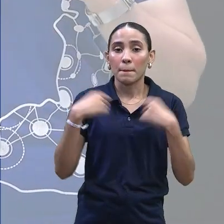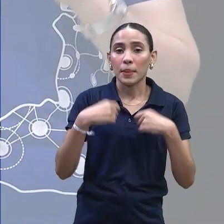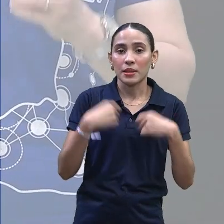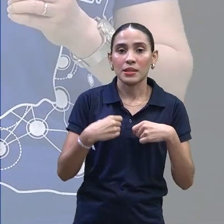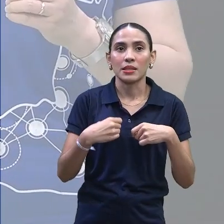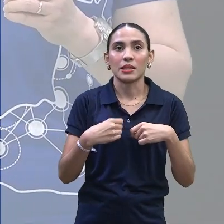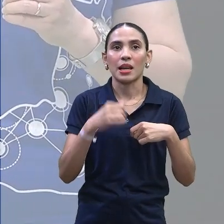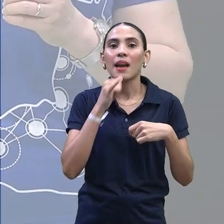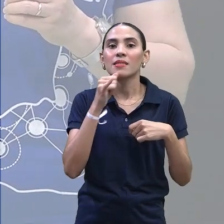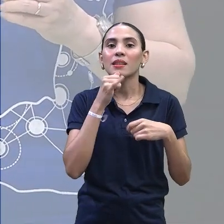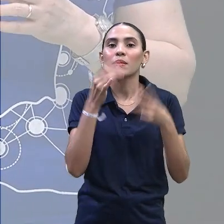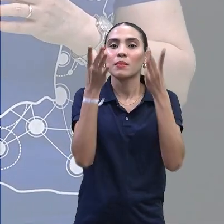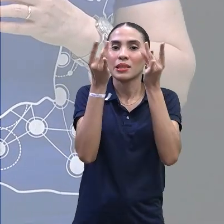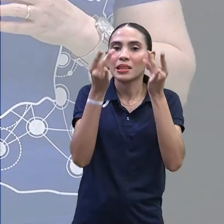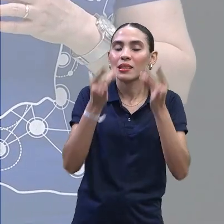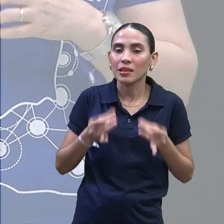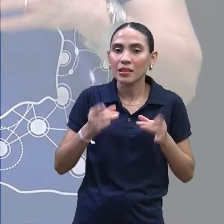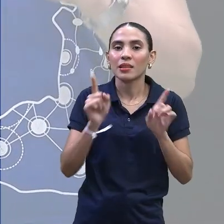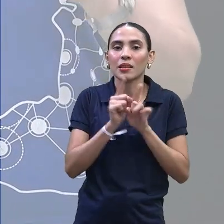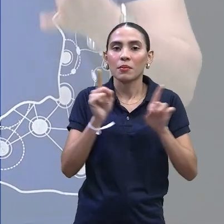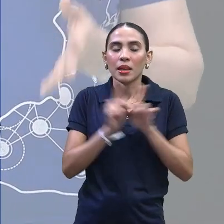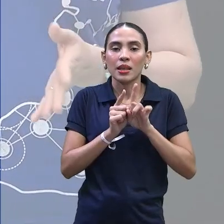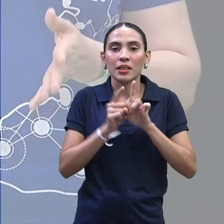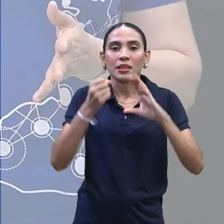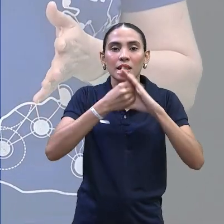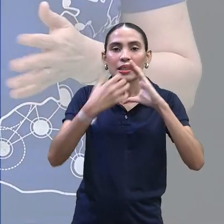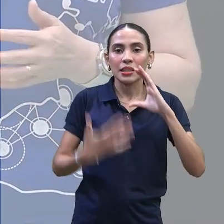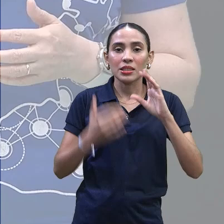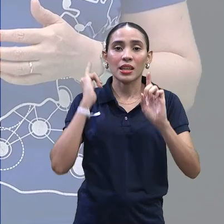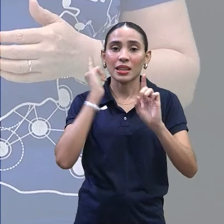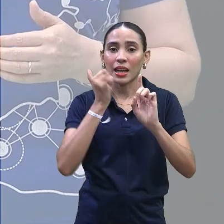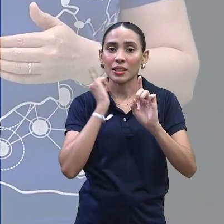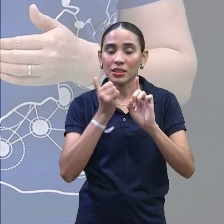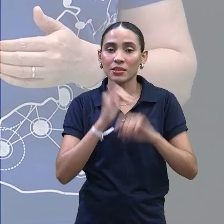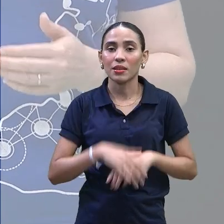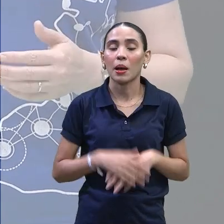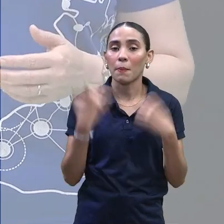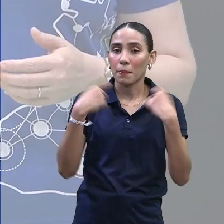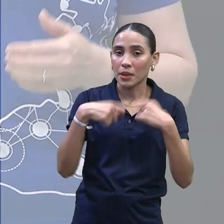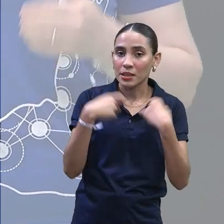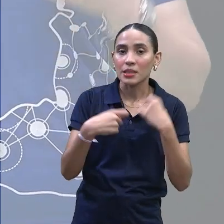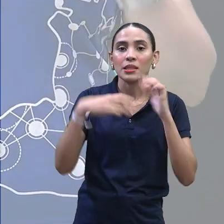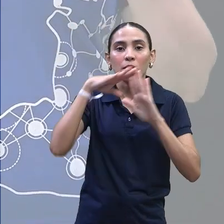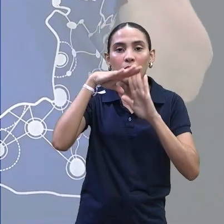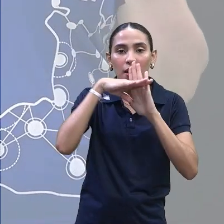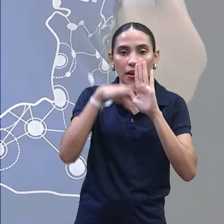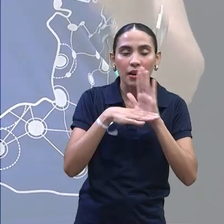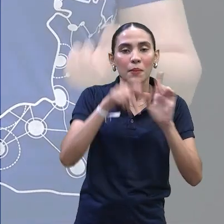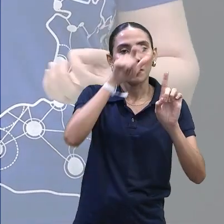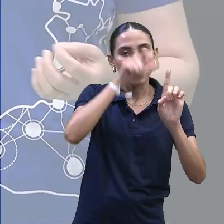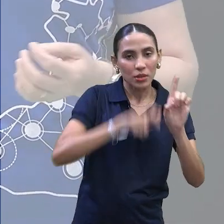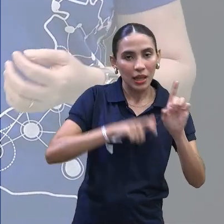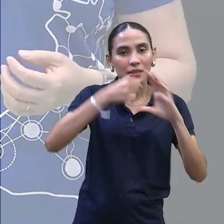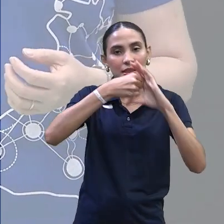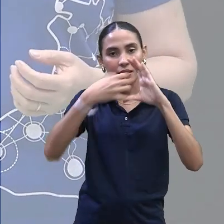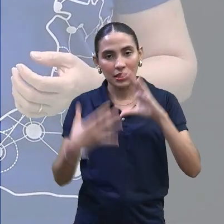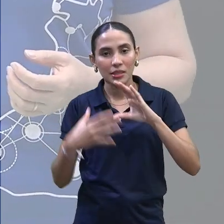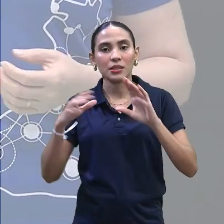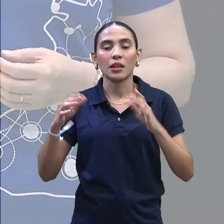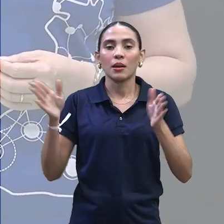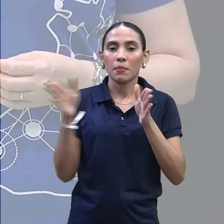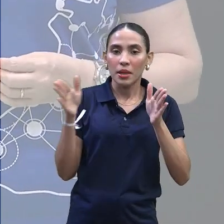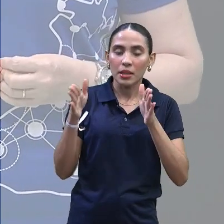de descrever os elementos da narrativa. Precisa descrever as características dos personagens, né? Do tempo,